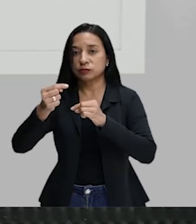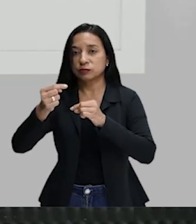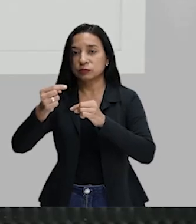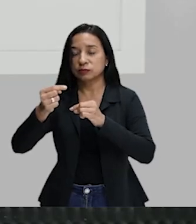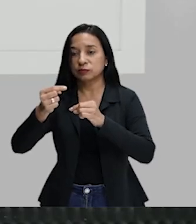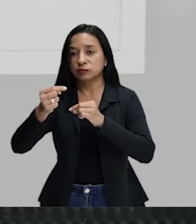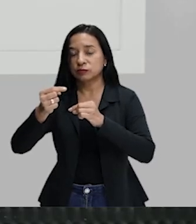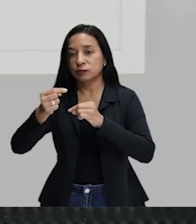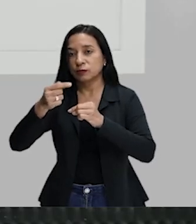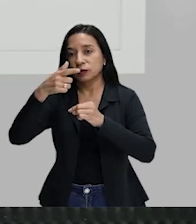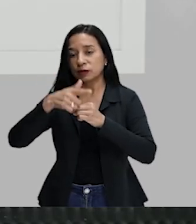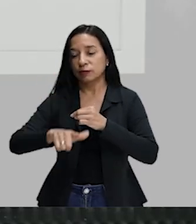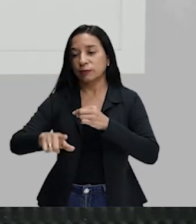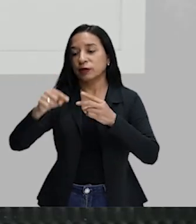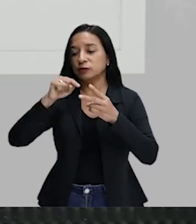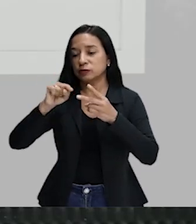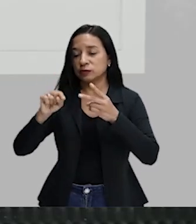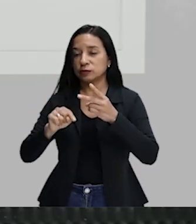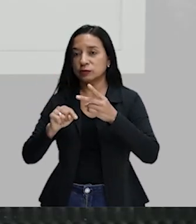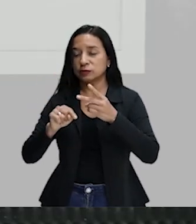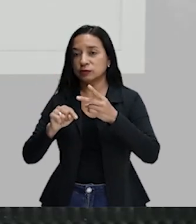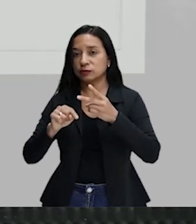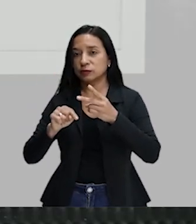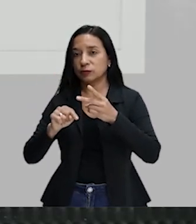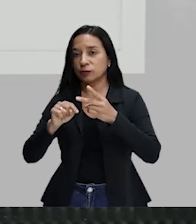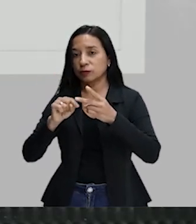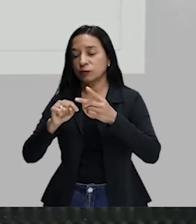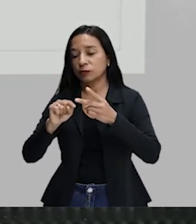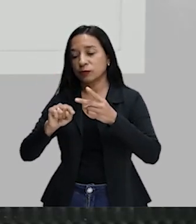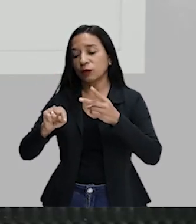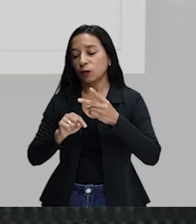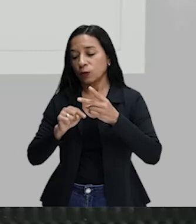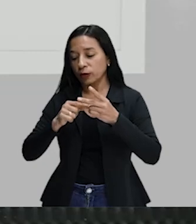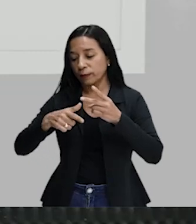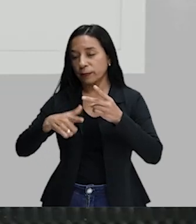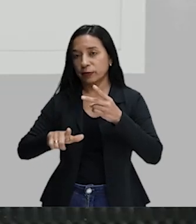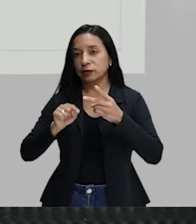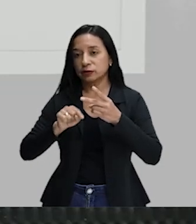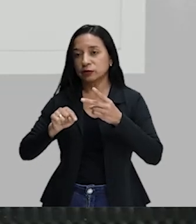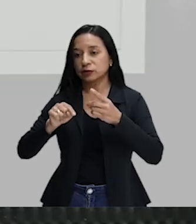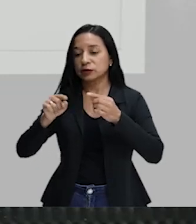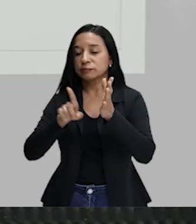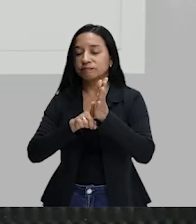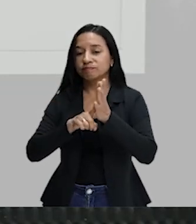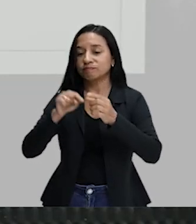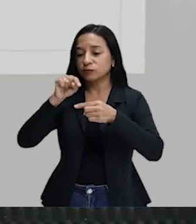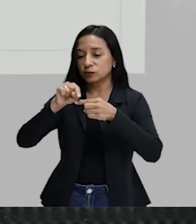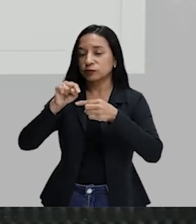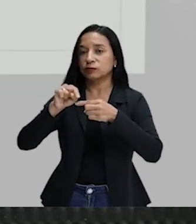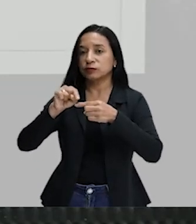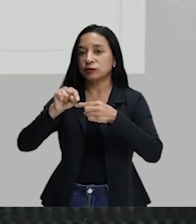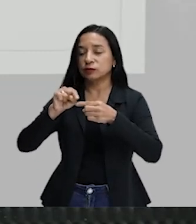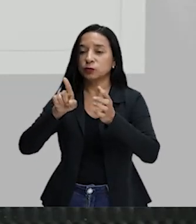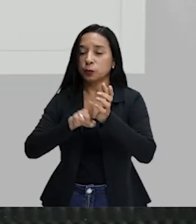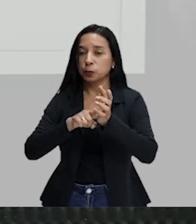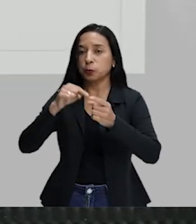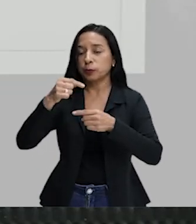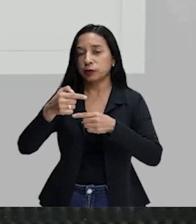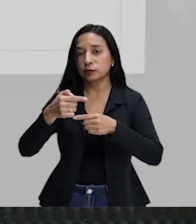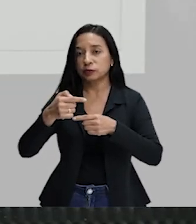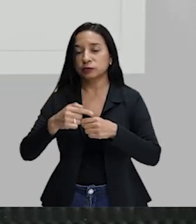o denominador e subtrai aqui os numeradores. Então, o cosseno de 105 vale raiz de